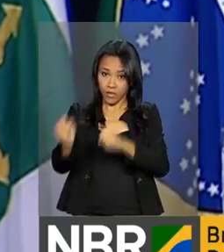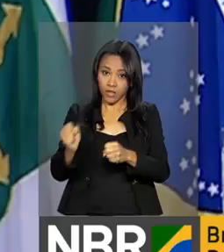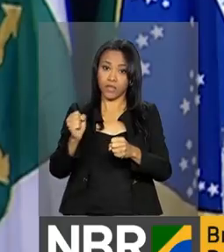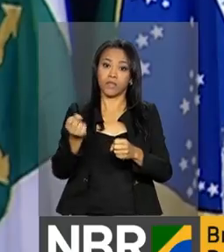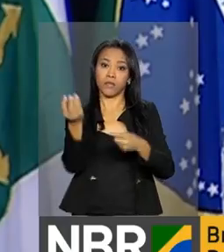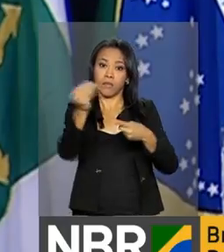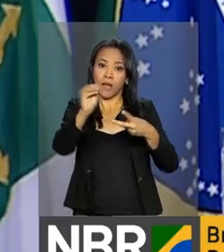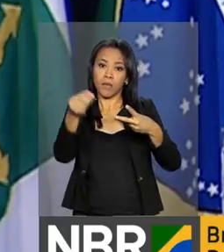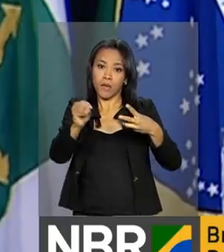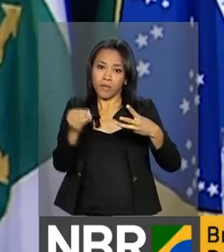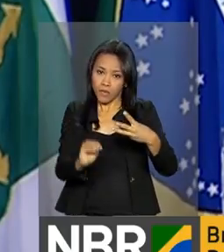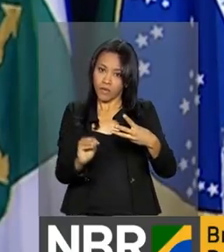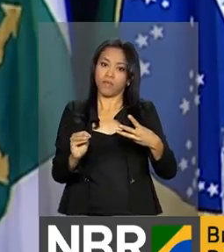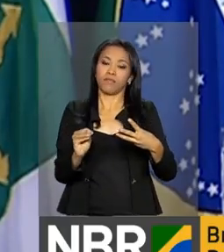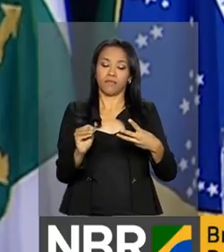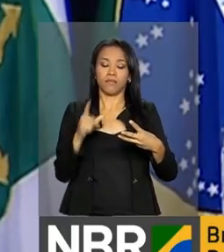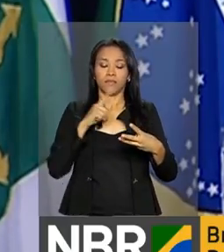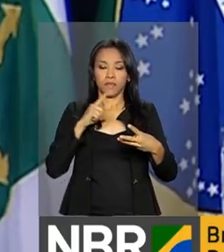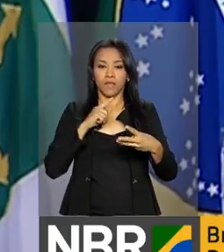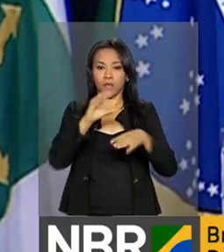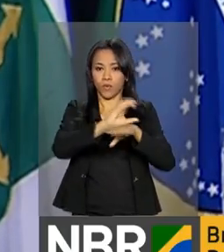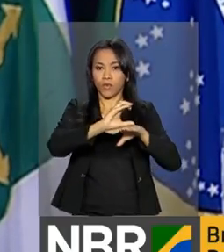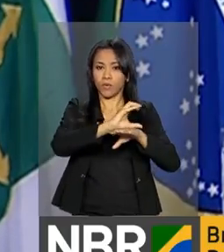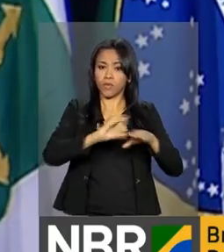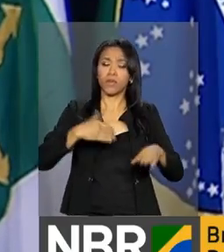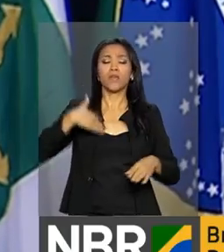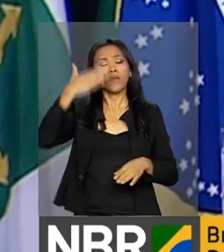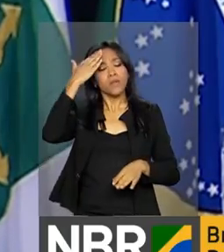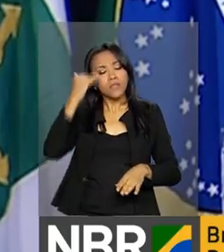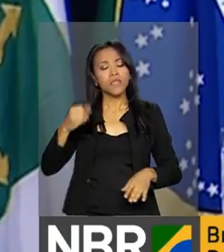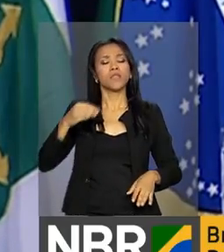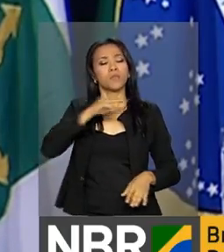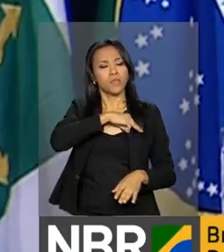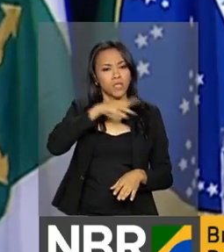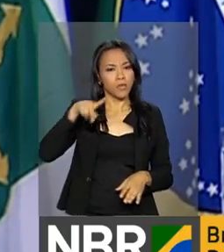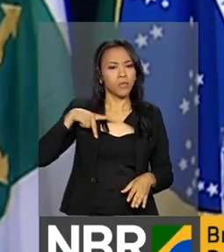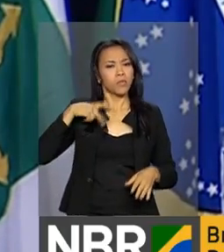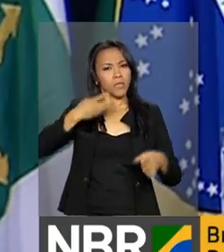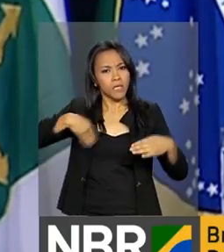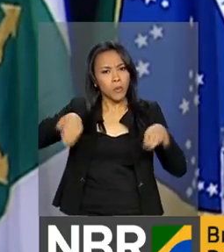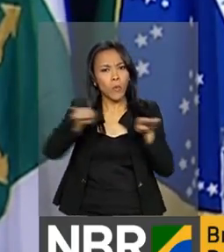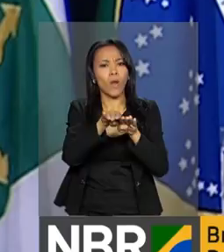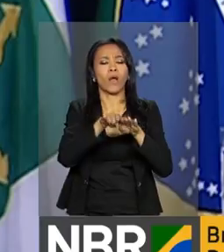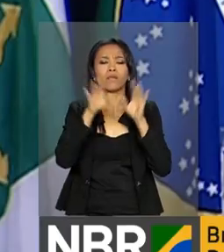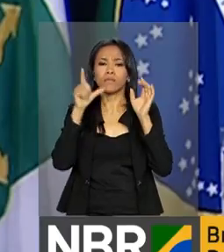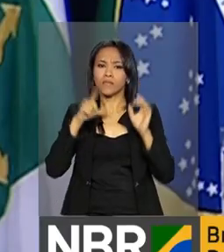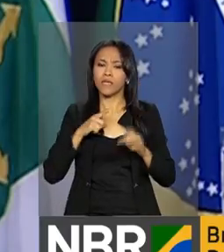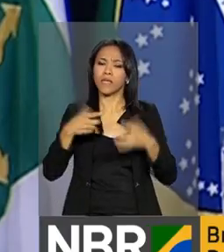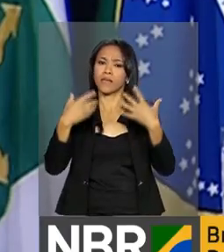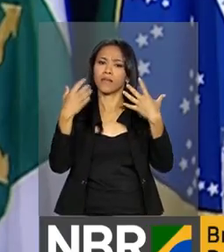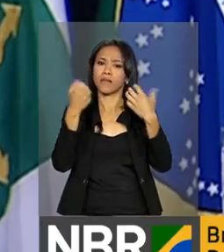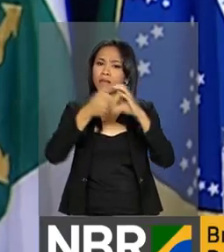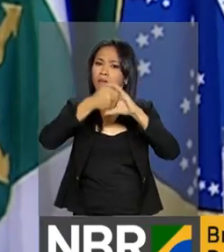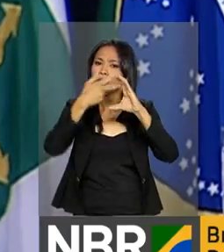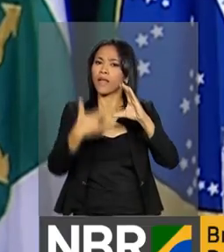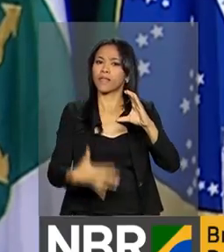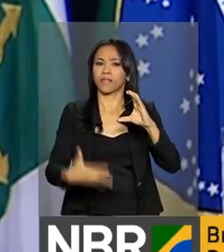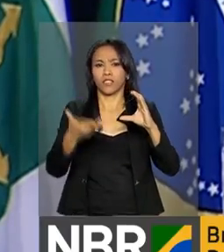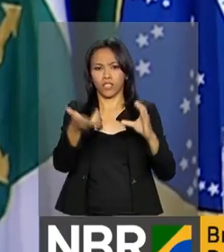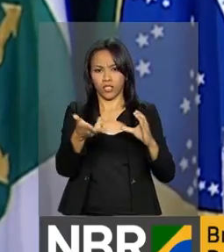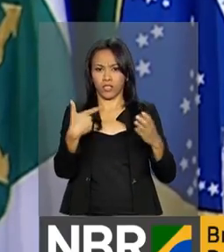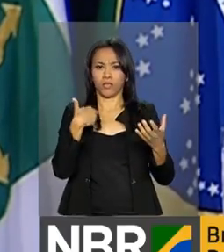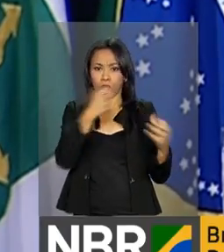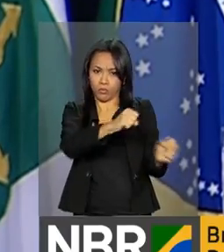para uma dúvida alguma de que o ministério público igualmente em todas as características de um poder do estado